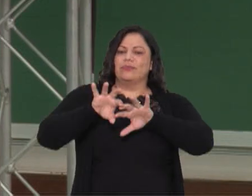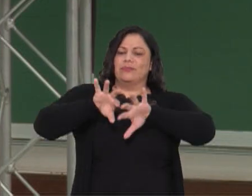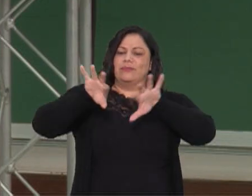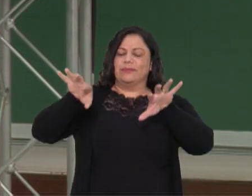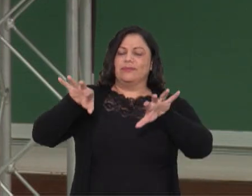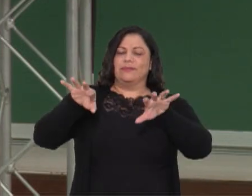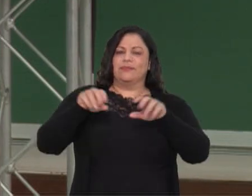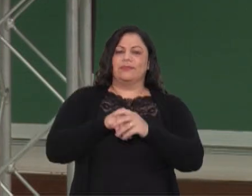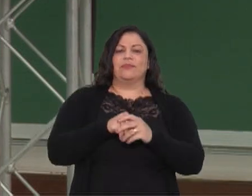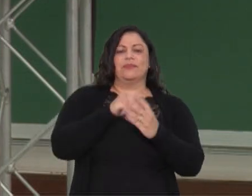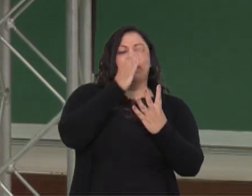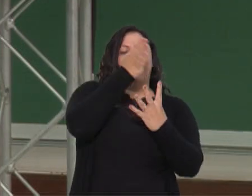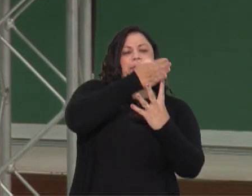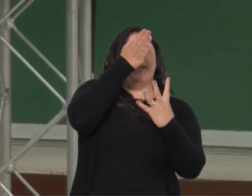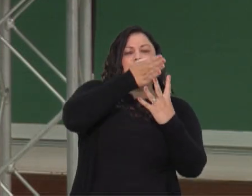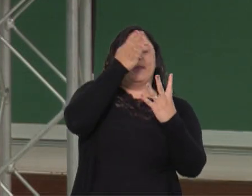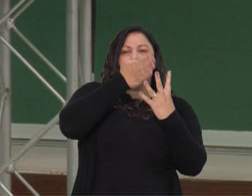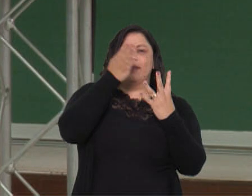Diminuirão.